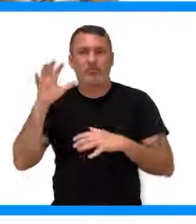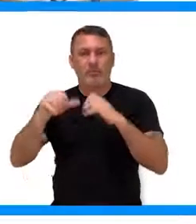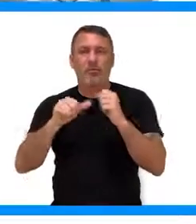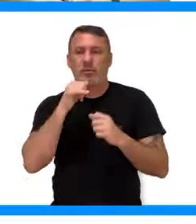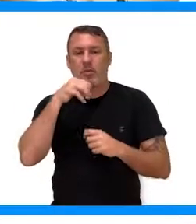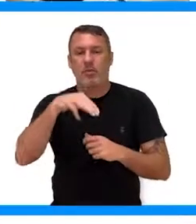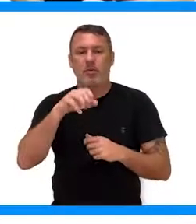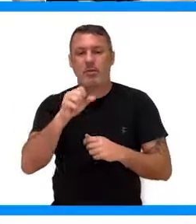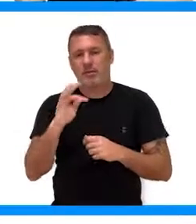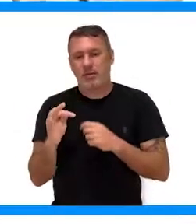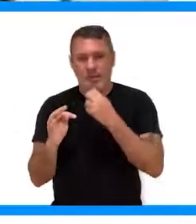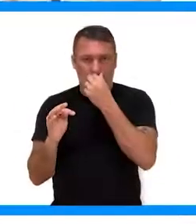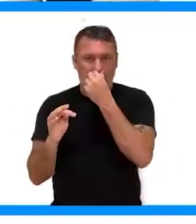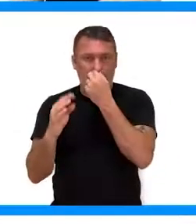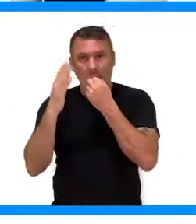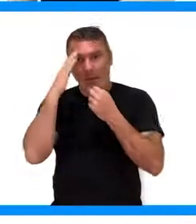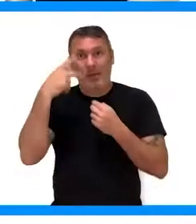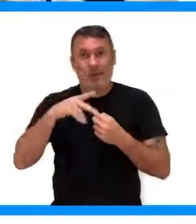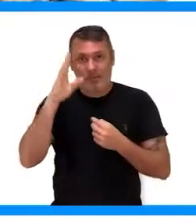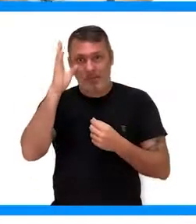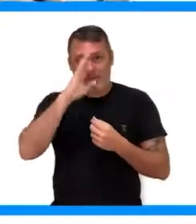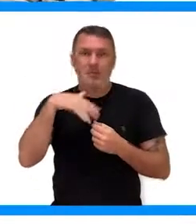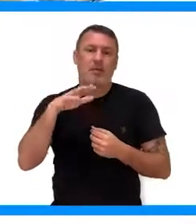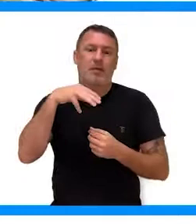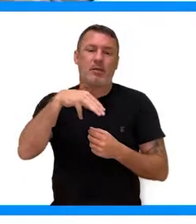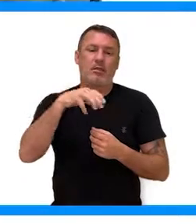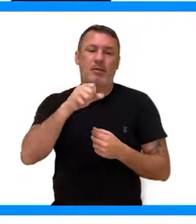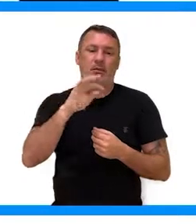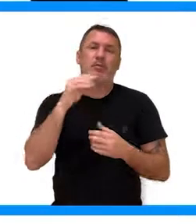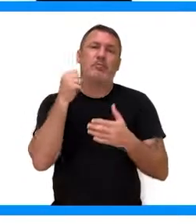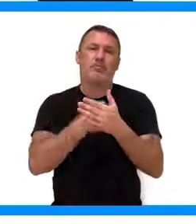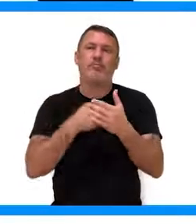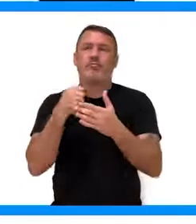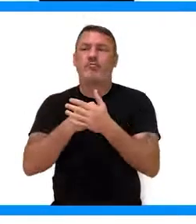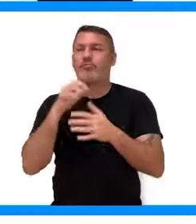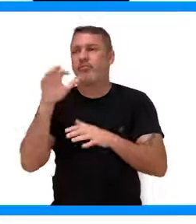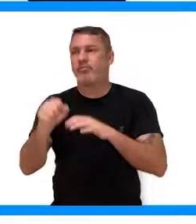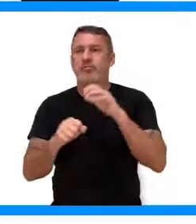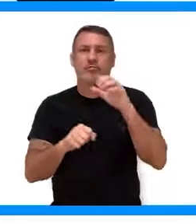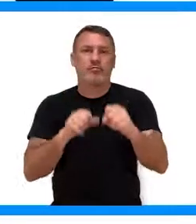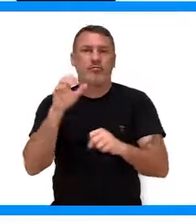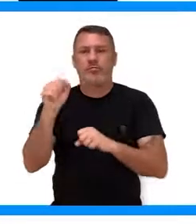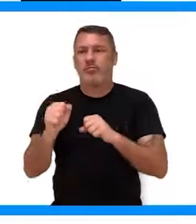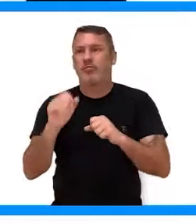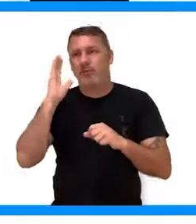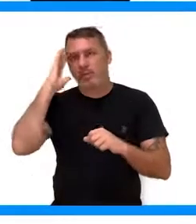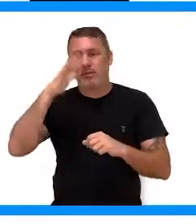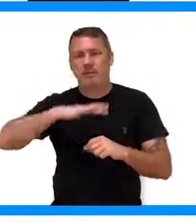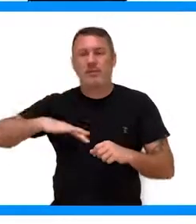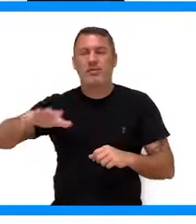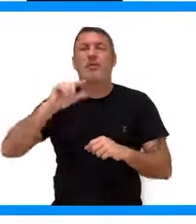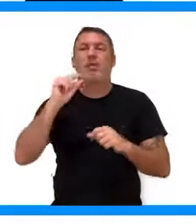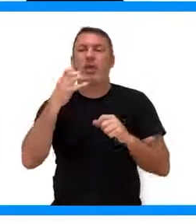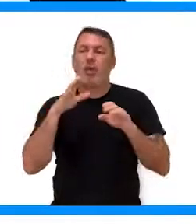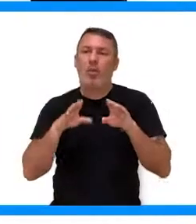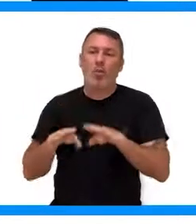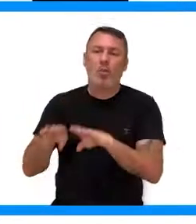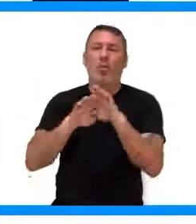exemplo, o caso do MST, um dos mais conhecidos aqui no Brasil, que busca justamente essa situação de